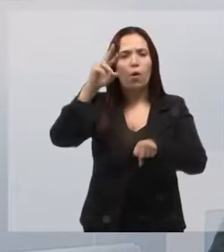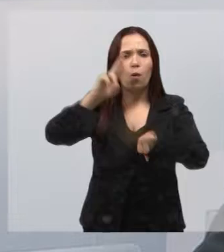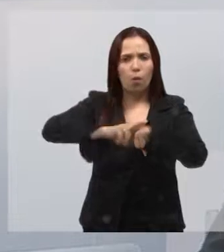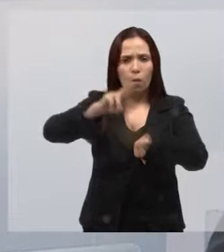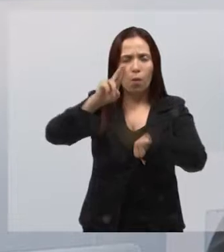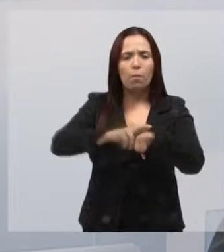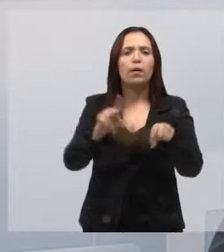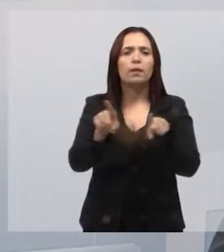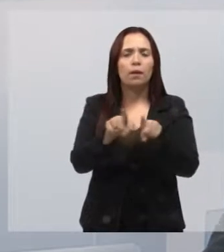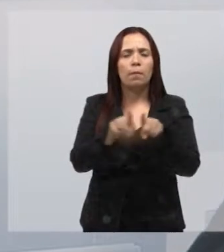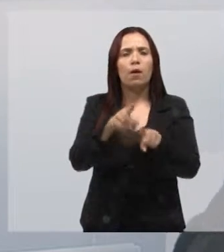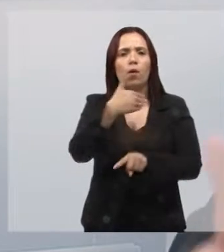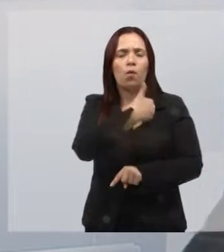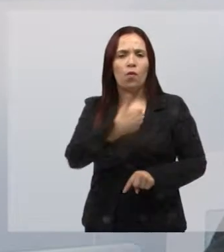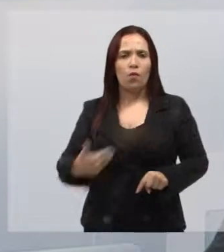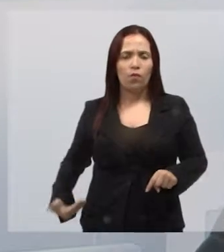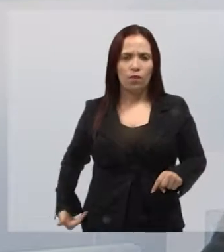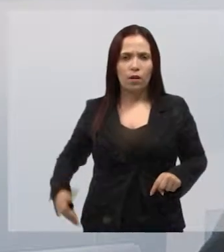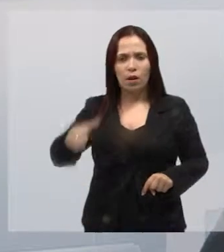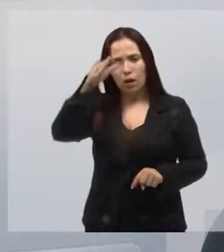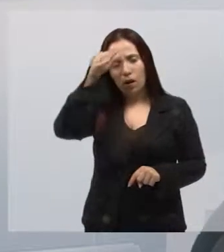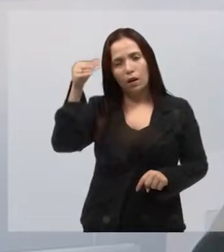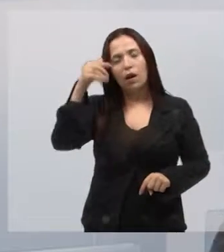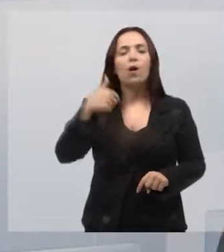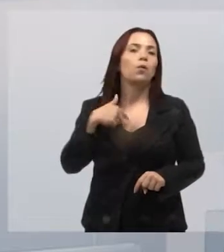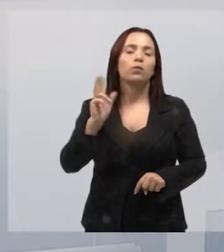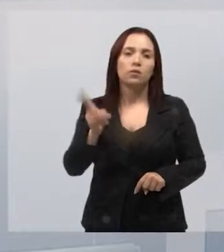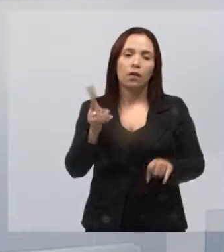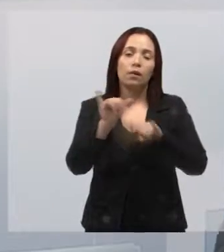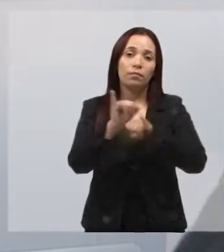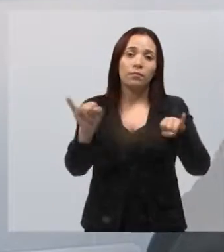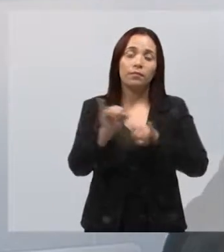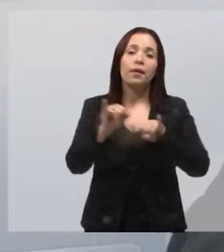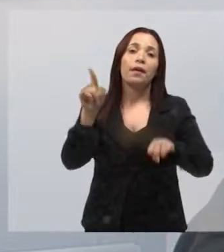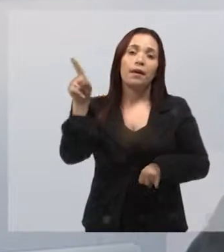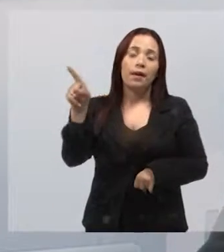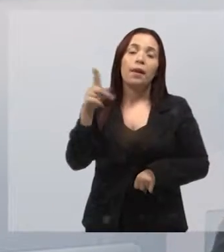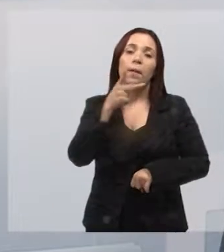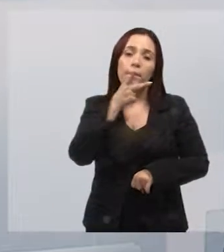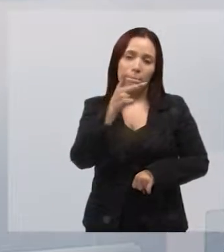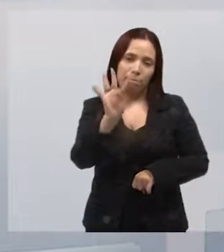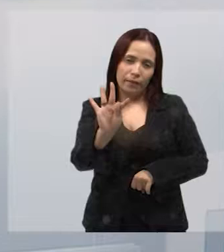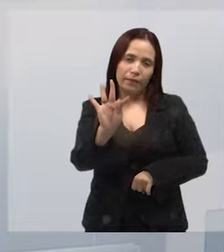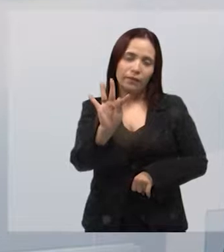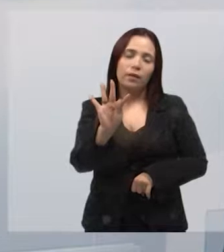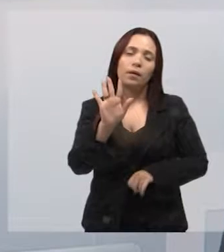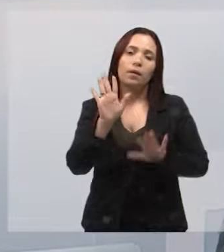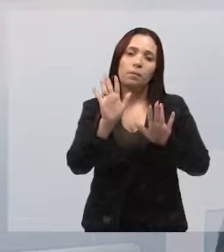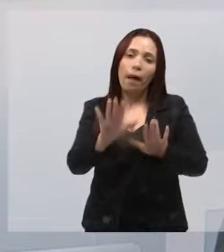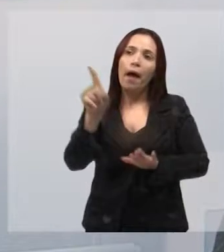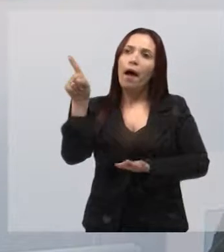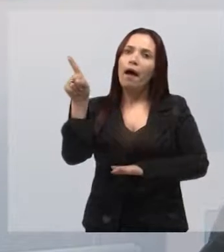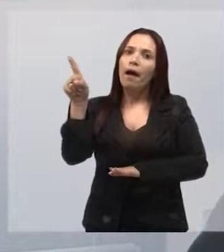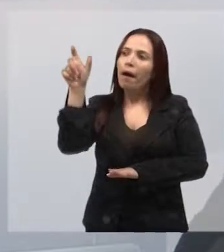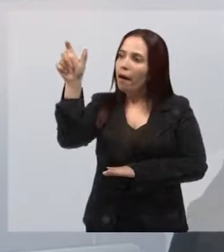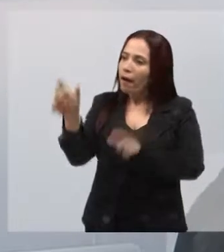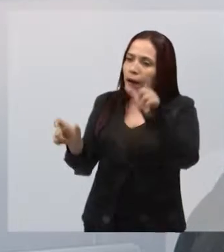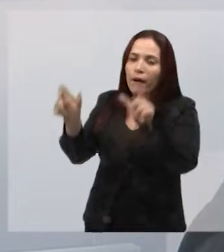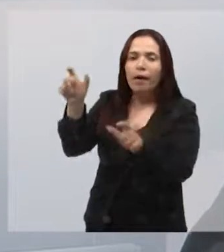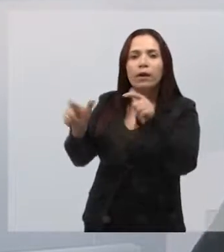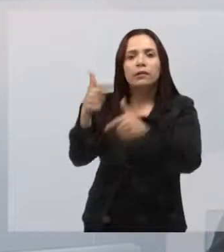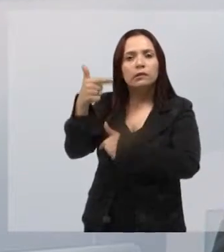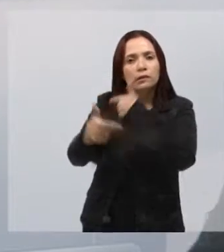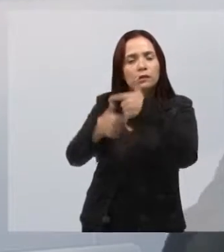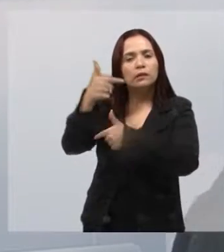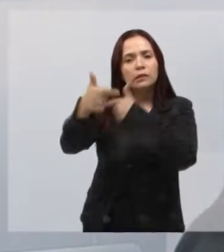o governador, que até todas as vezes que eu digo, infelizmente é do PT, mas que estão trabalhando muito por isso, com o